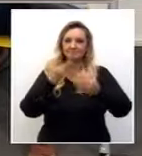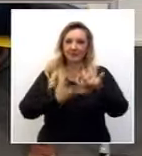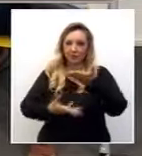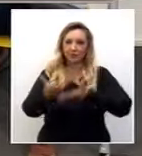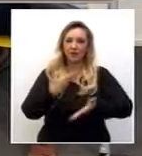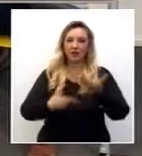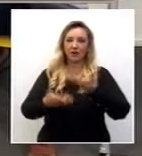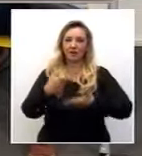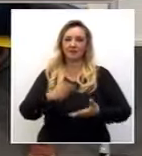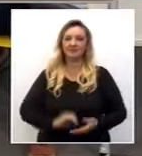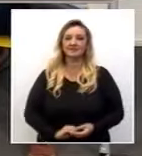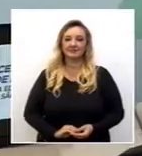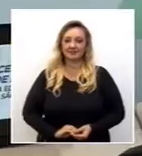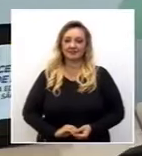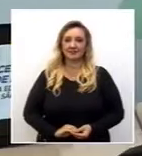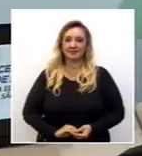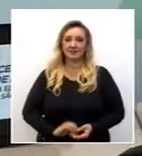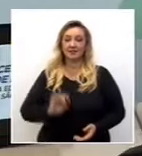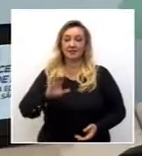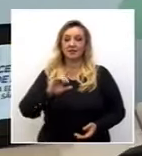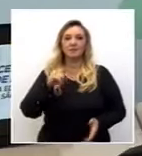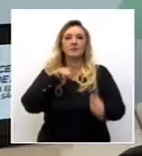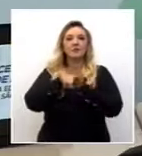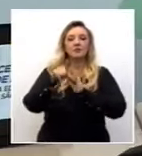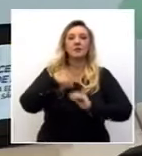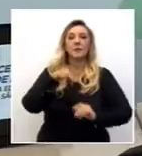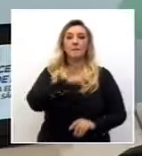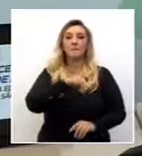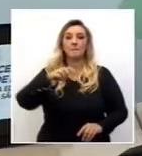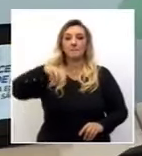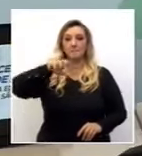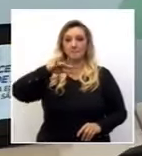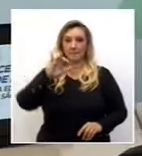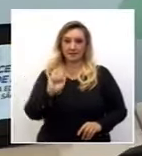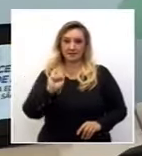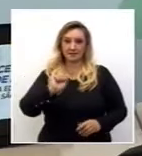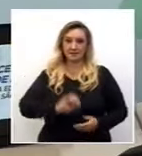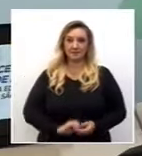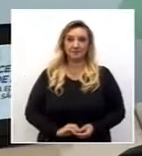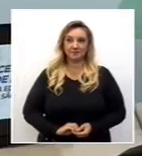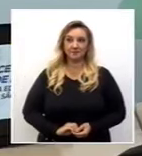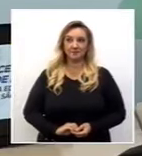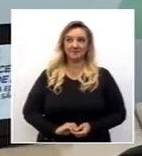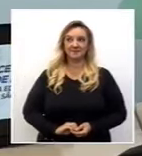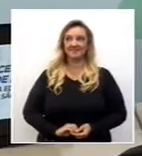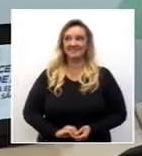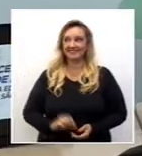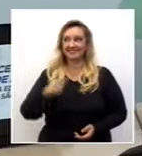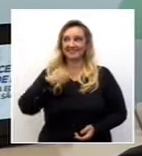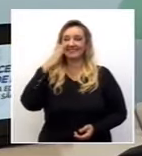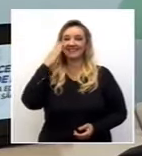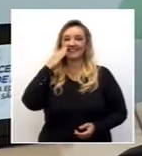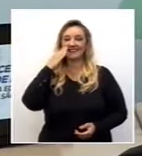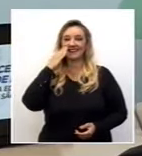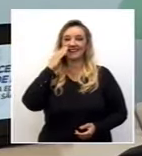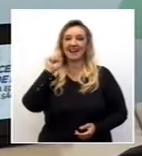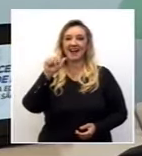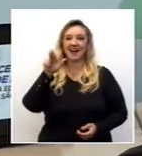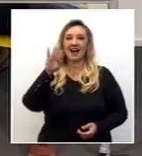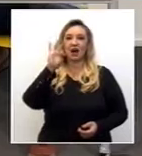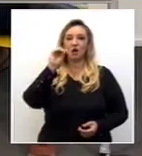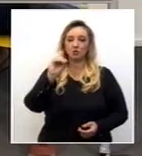né? Só que a gente tem uma pergunta da professora Márcia. Ela quer saber o que é o AutoDraw.